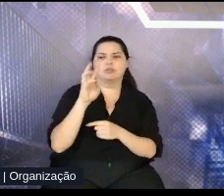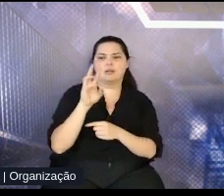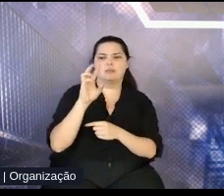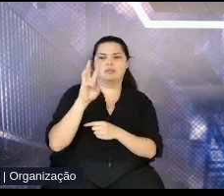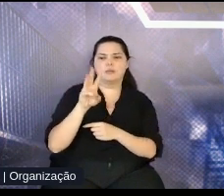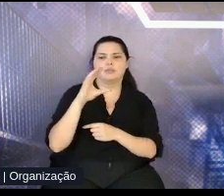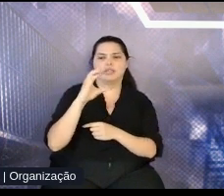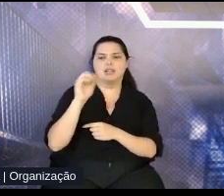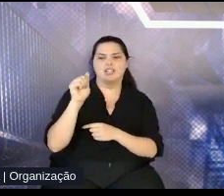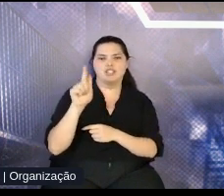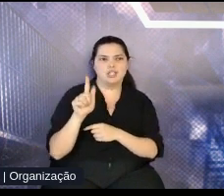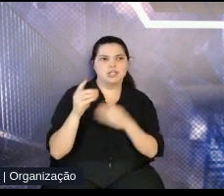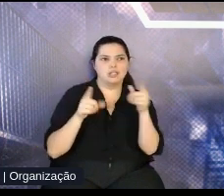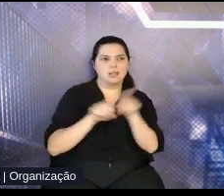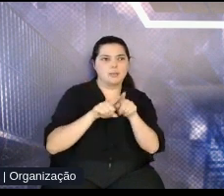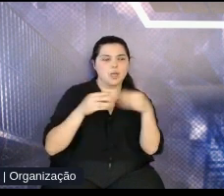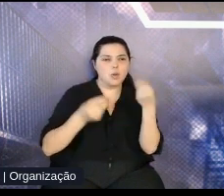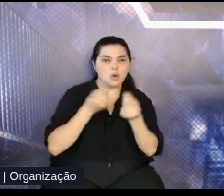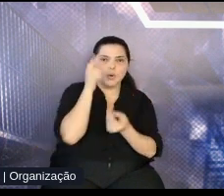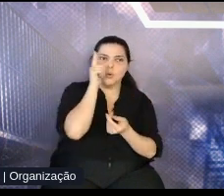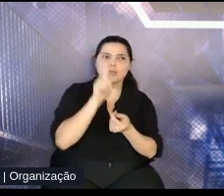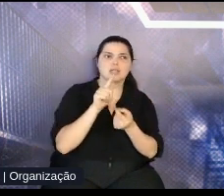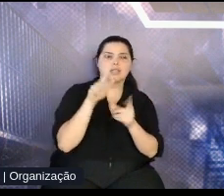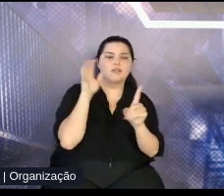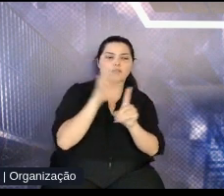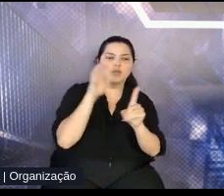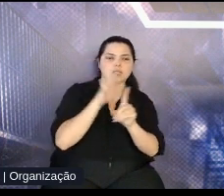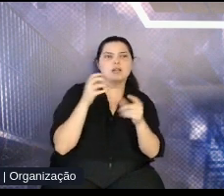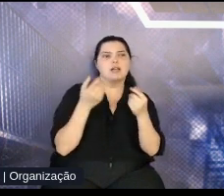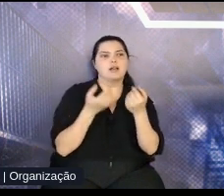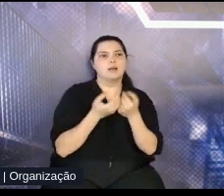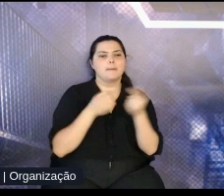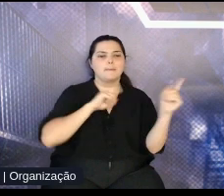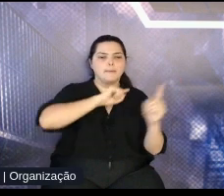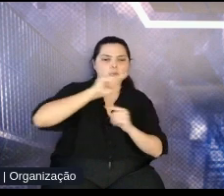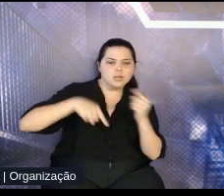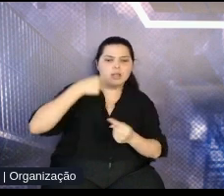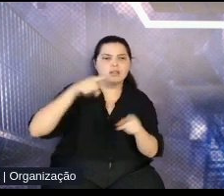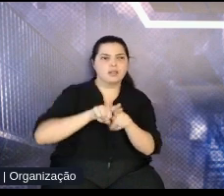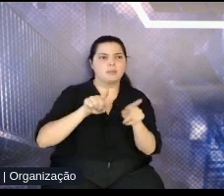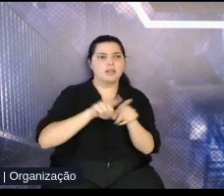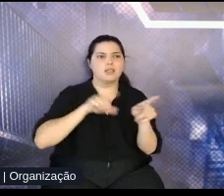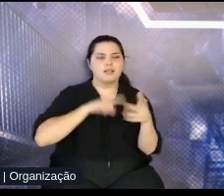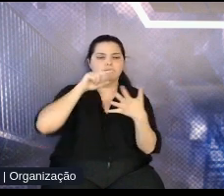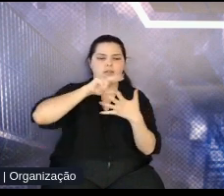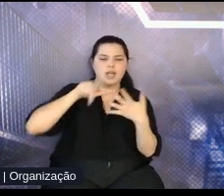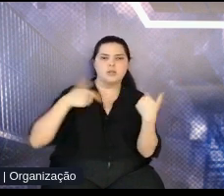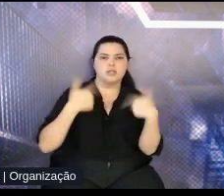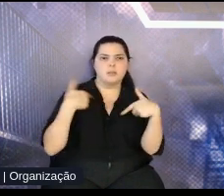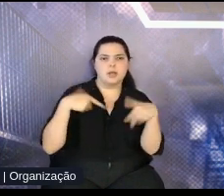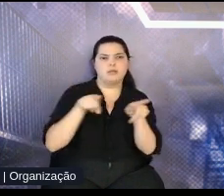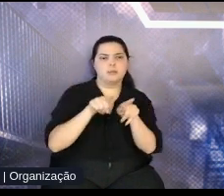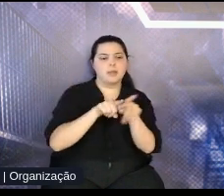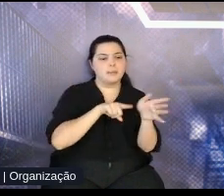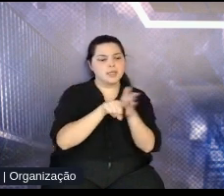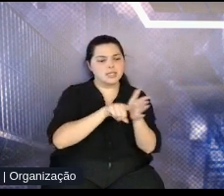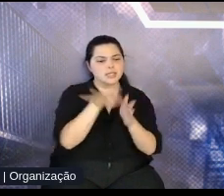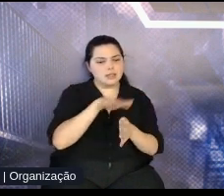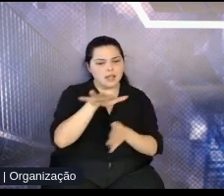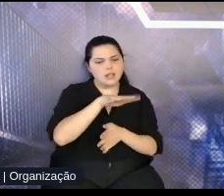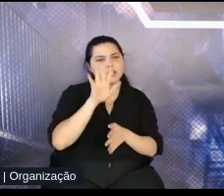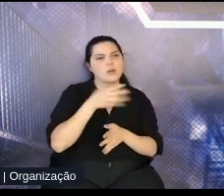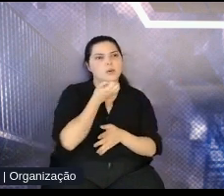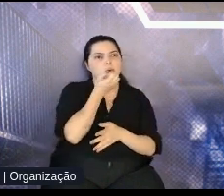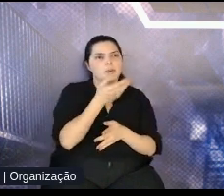como a gente conseguiria estar trazendo esse impacto. Então, tem várias vertentes, tem vários trabalhos científicos na área, como eu comentei, né,